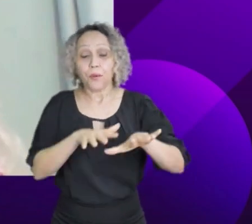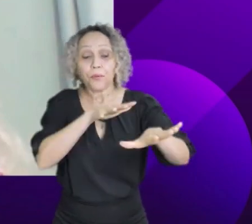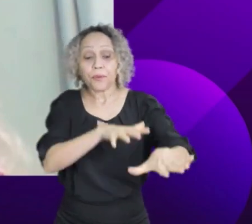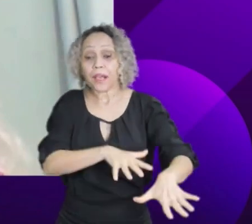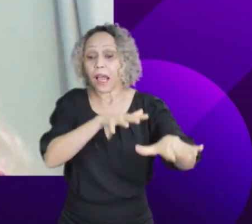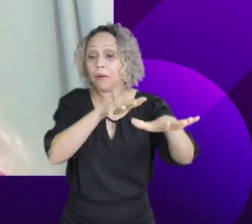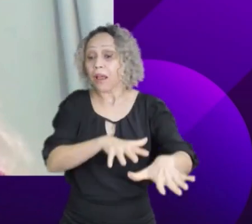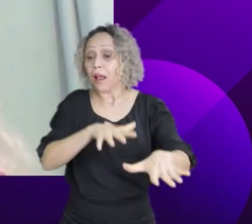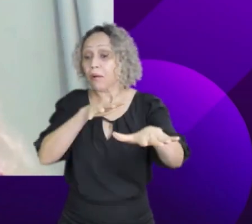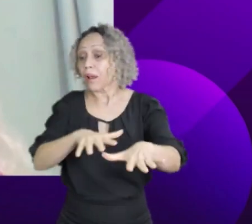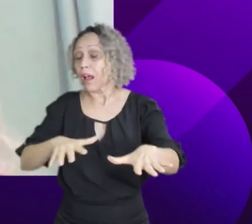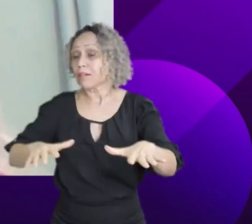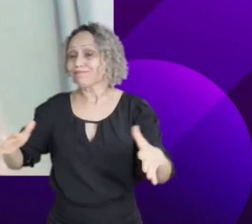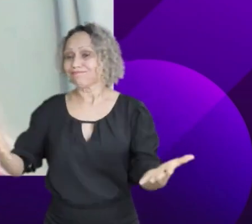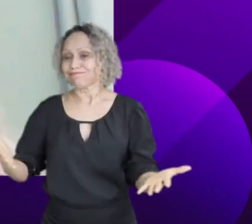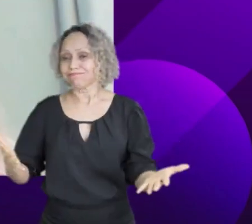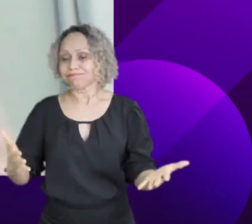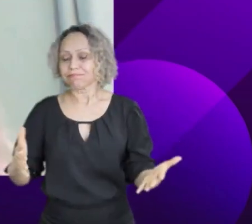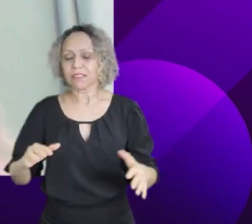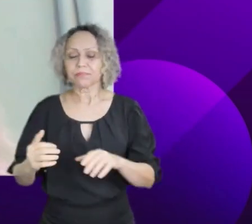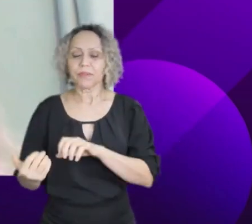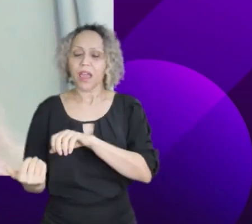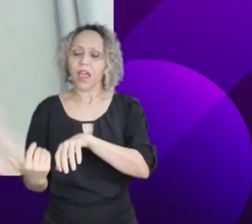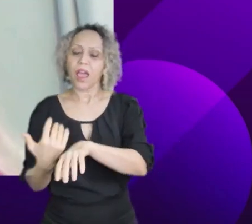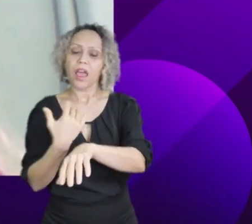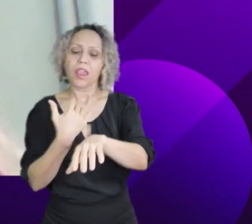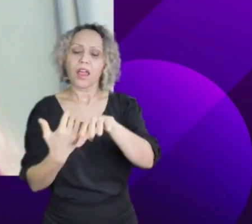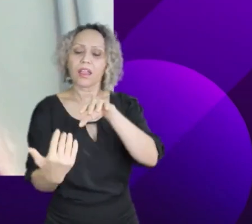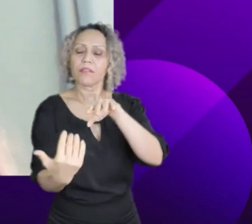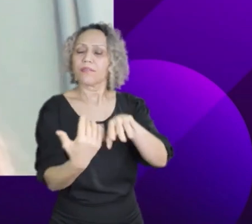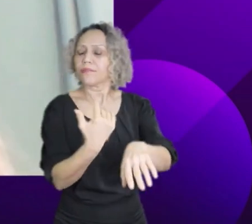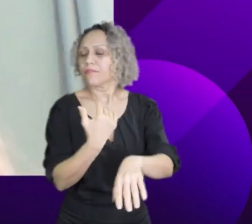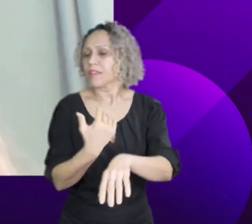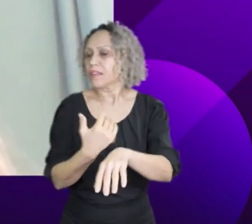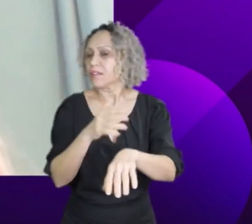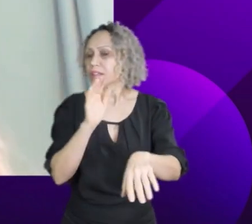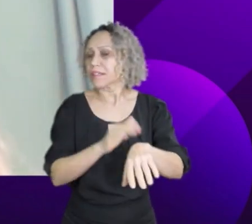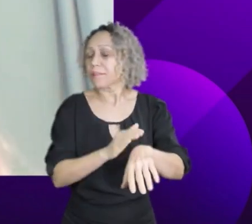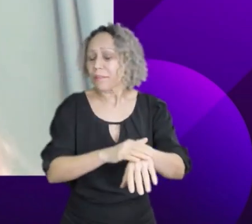essas vias são as vias que mais precisam